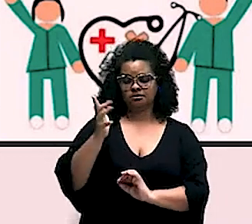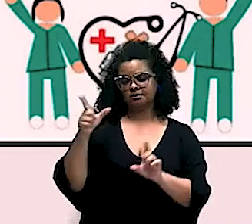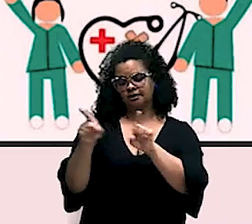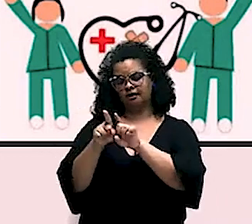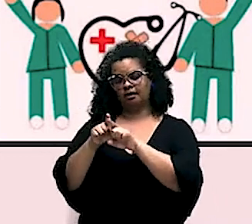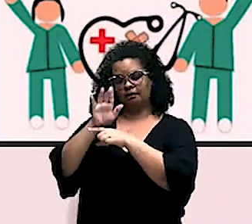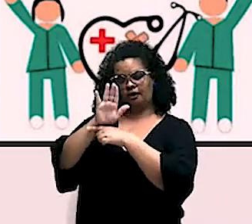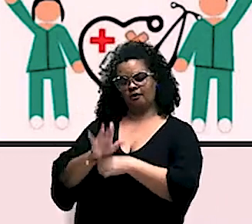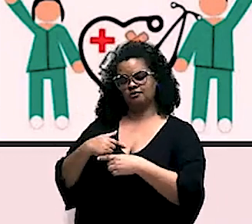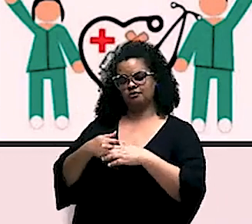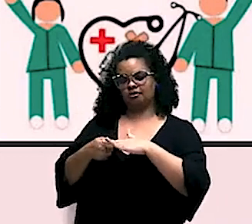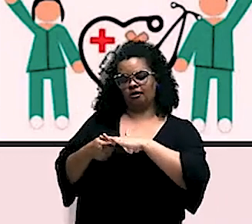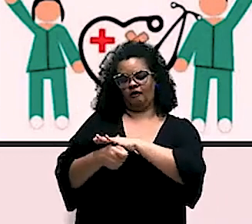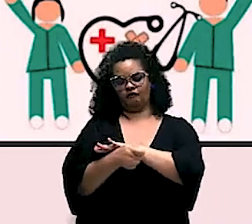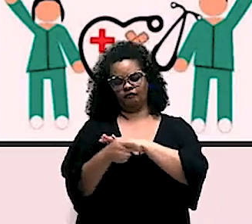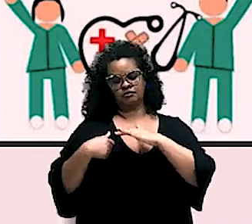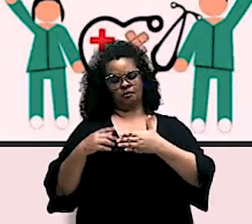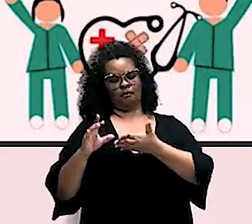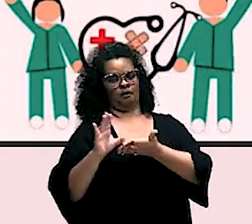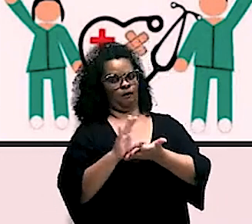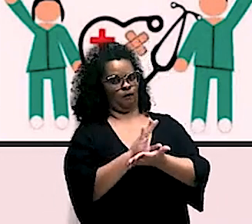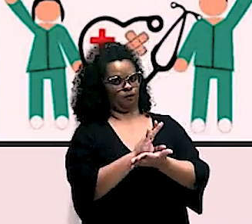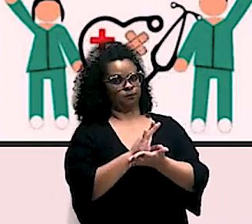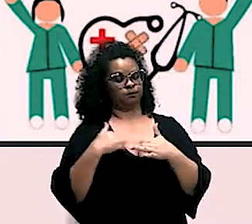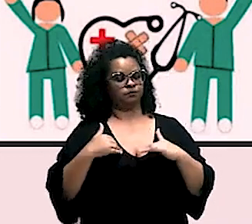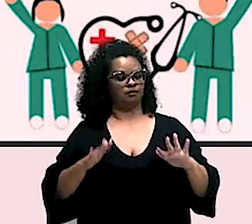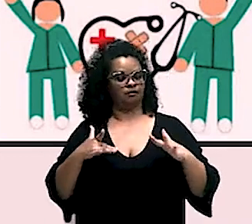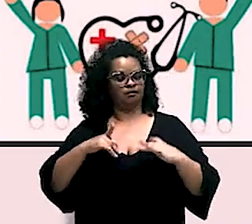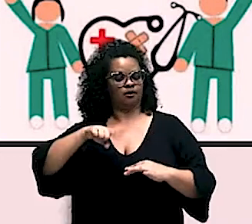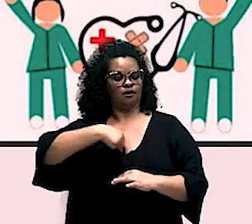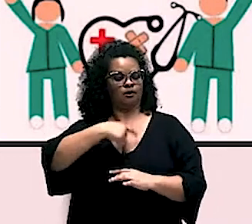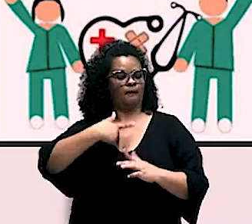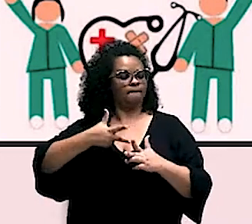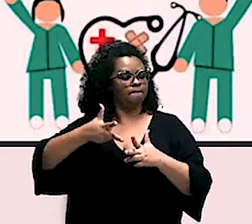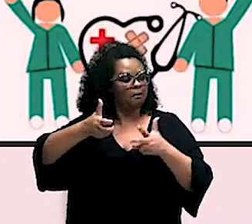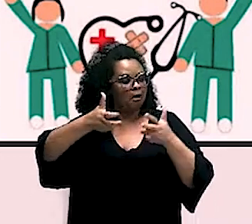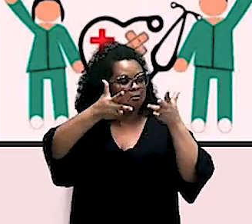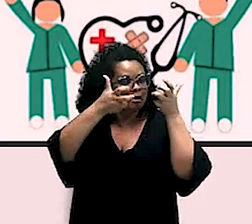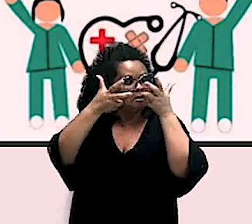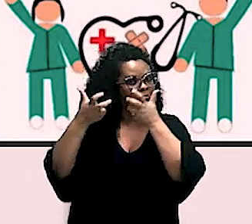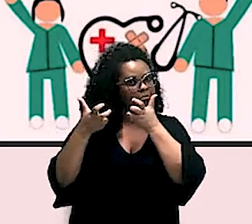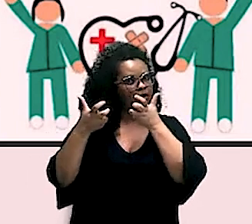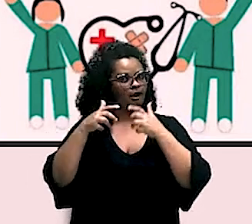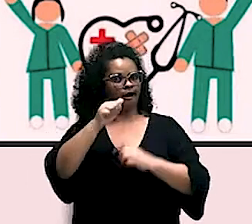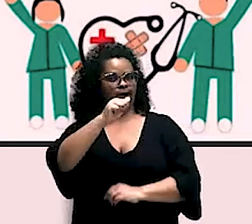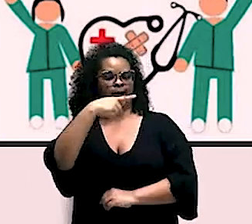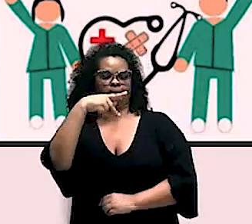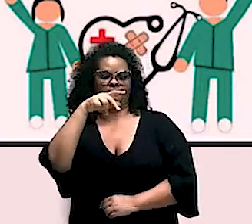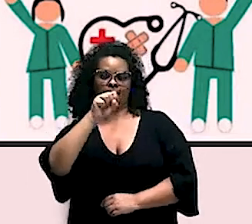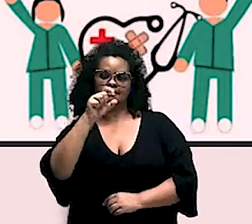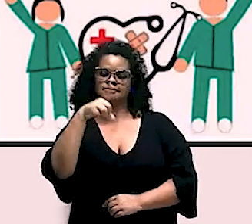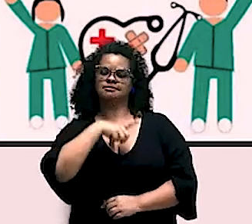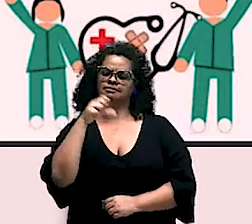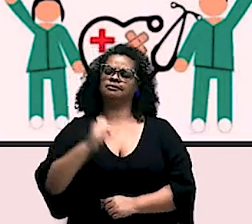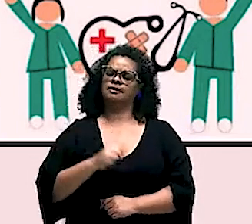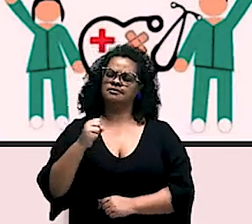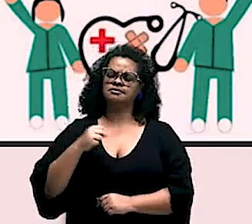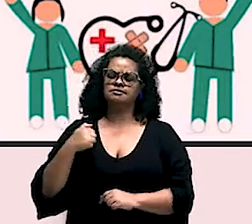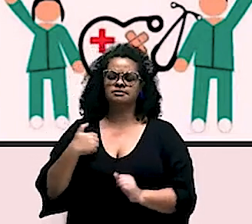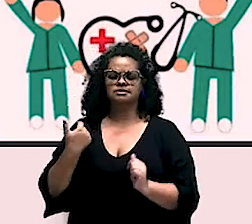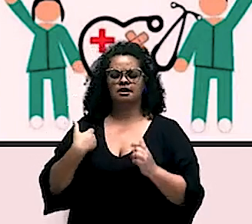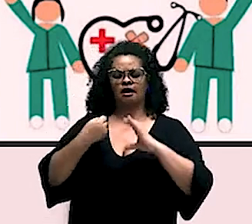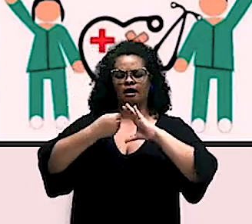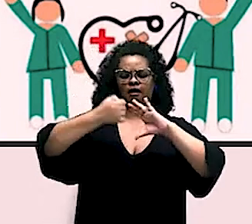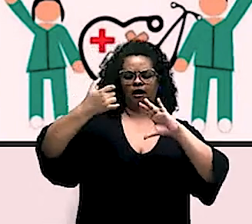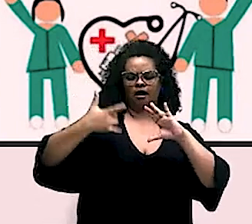aporte, né, investimento de recursos. Então, daí a gente percebe que a APS ela tem sim um caráter